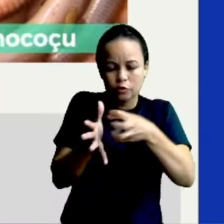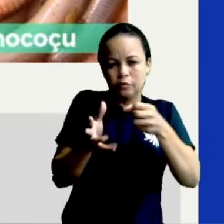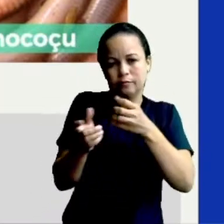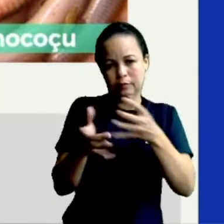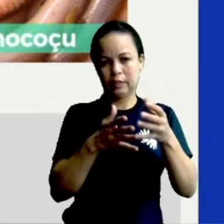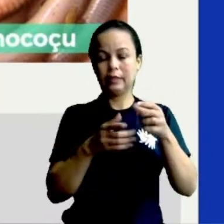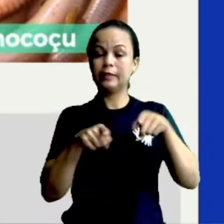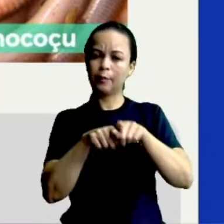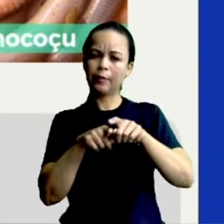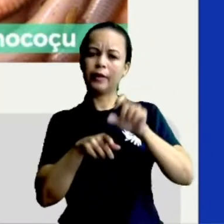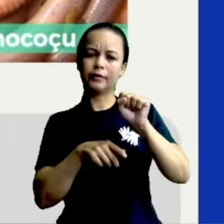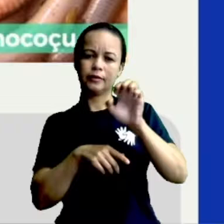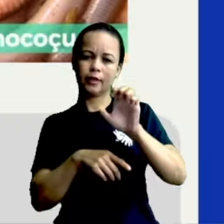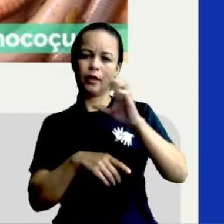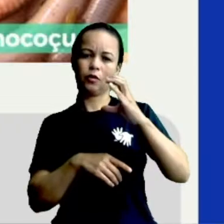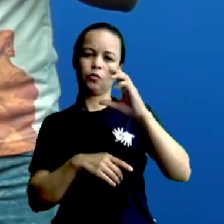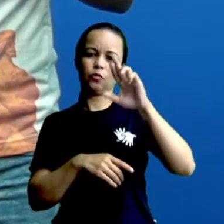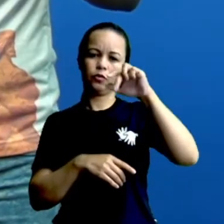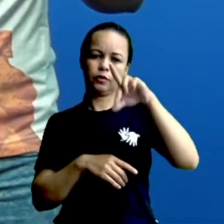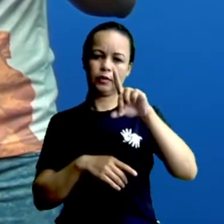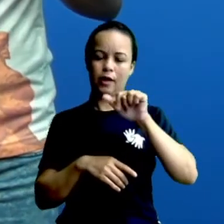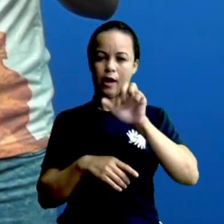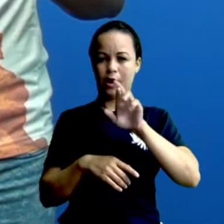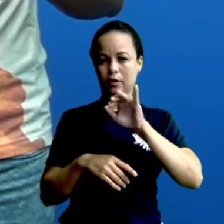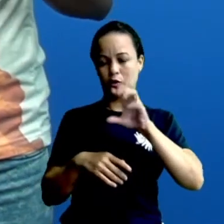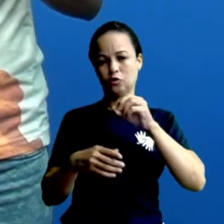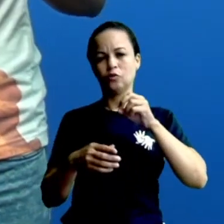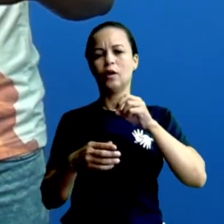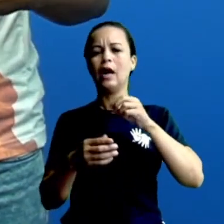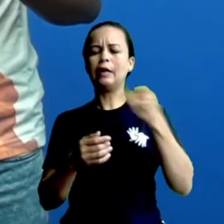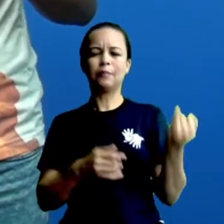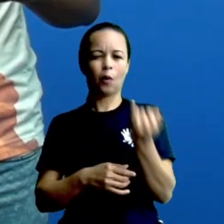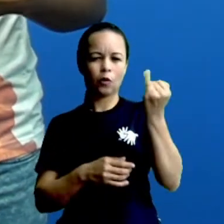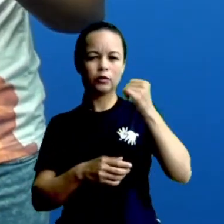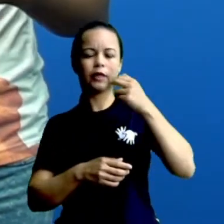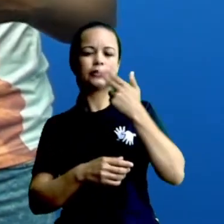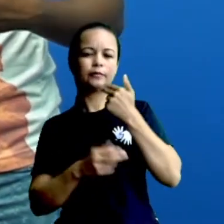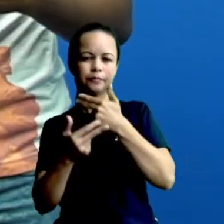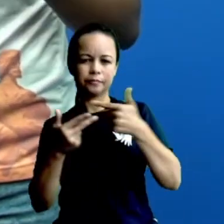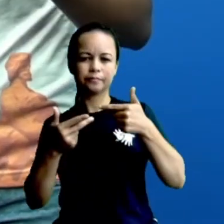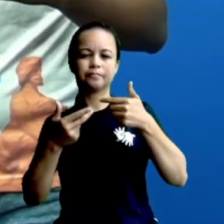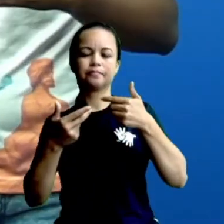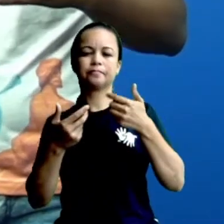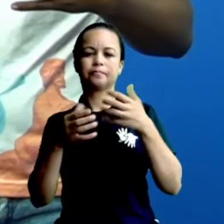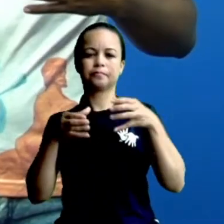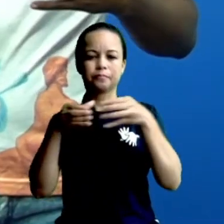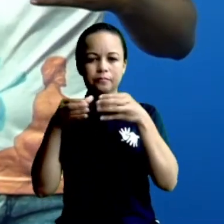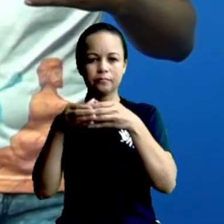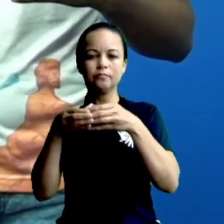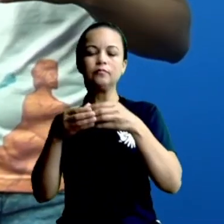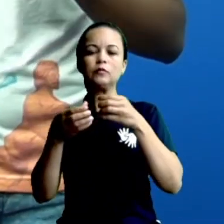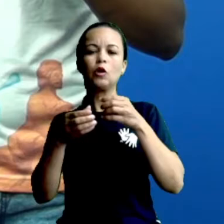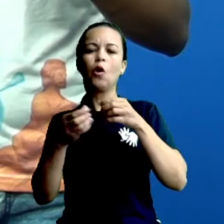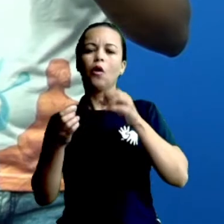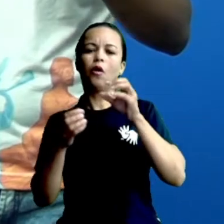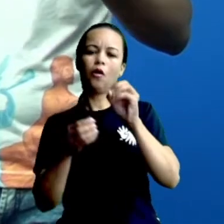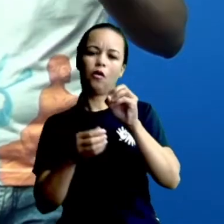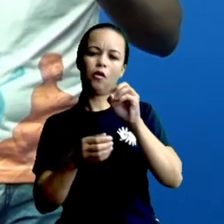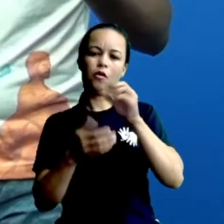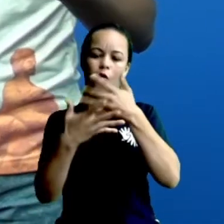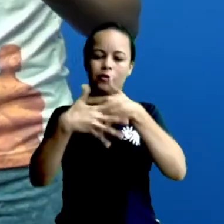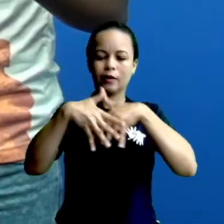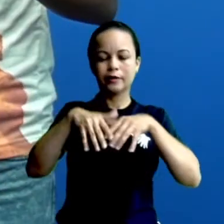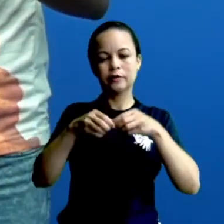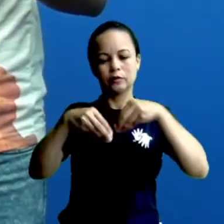que eles servem para nutrir, são importantíssimos na nutrição, na produção de matéria orgânica para o solo. Como o próprio nome diz, o